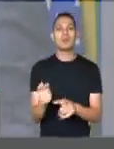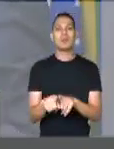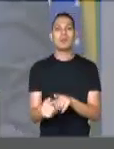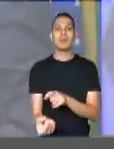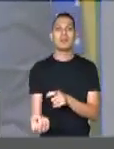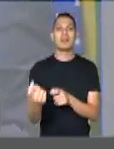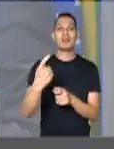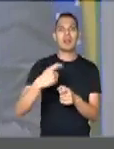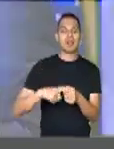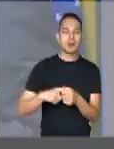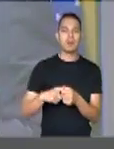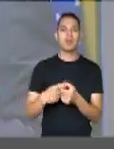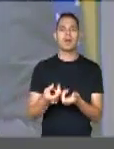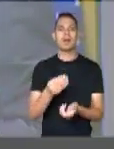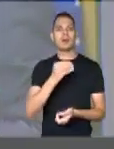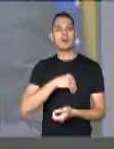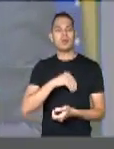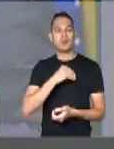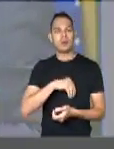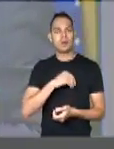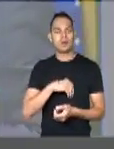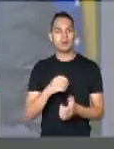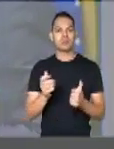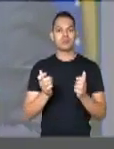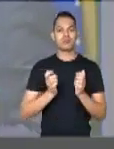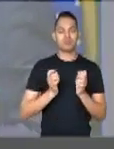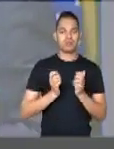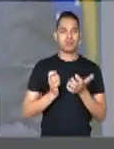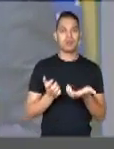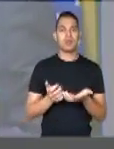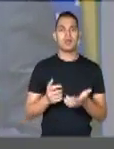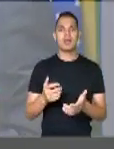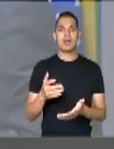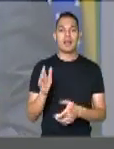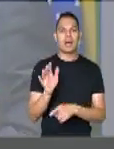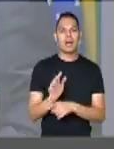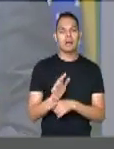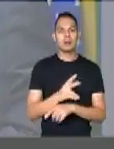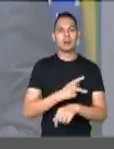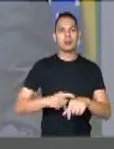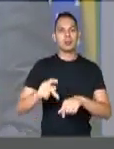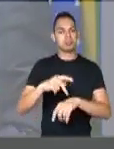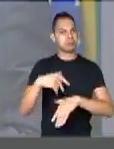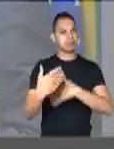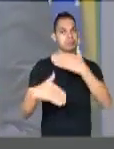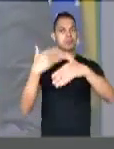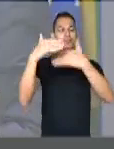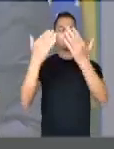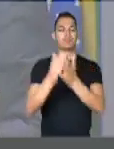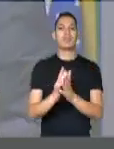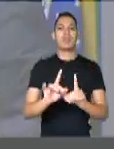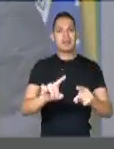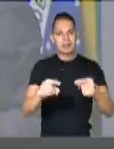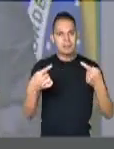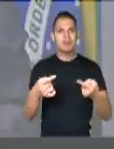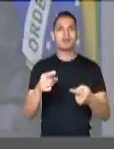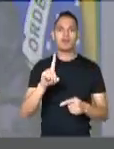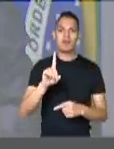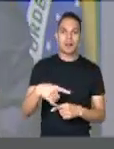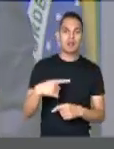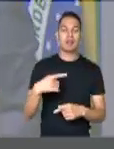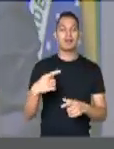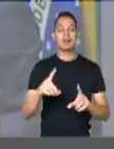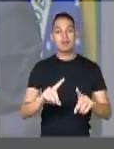um pouco o seu poder aquisitivo e fazer esse país rodar. São desafios esses. E desafios que passam